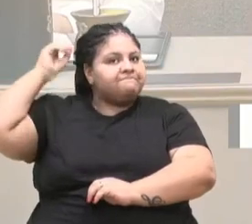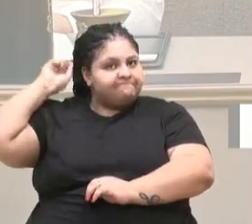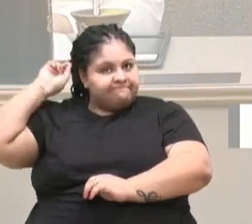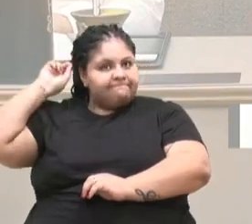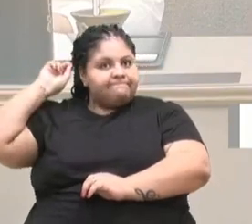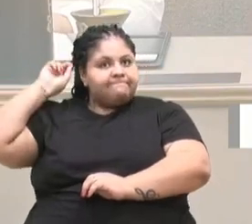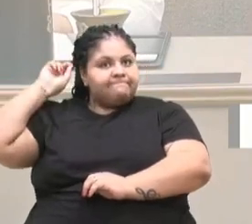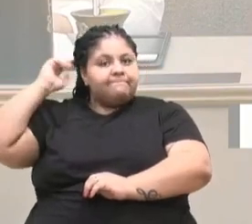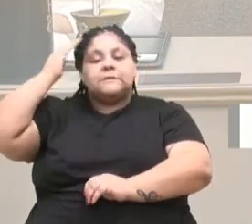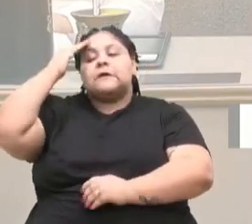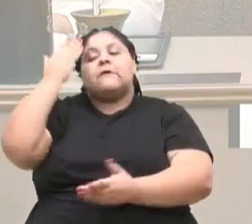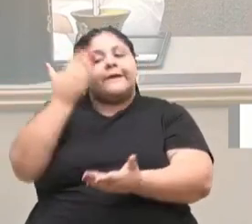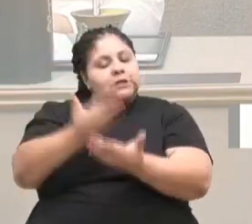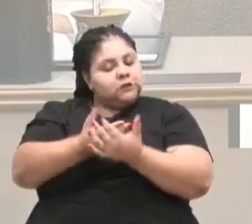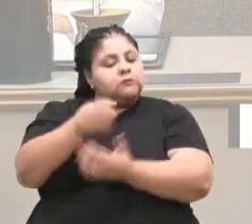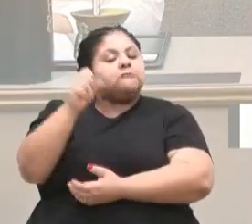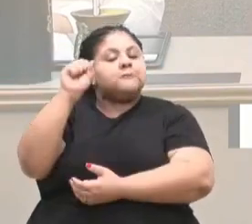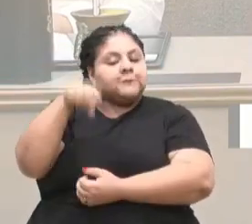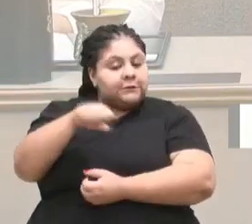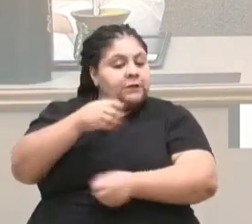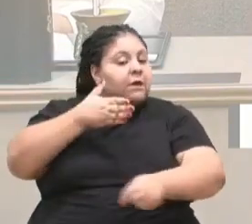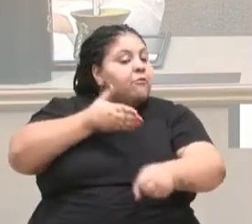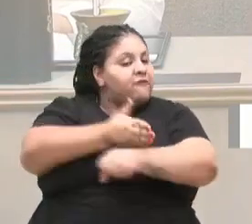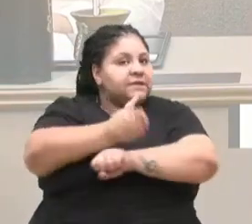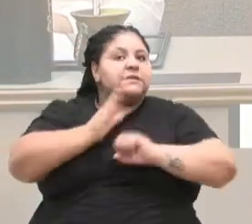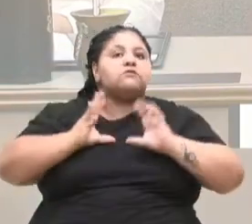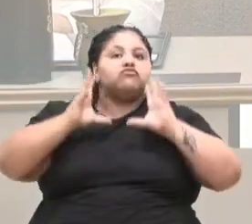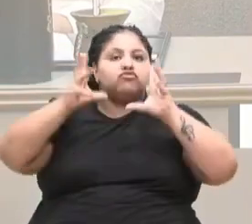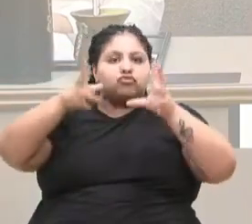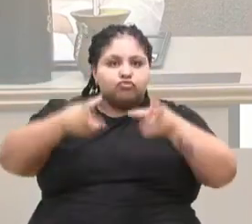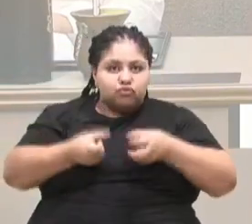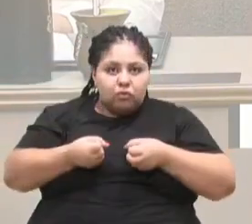certeza que terá aprovação de todos